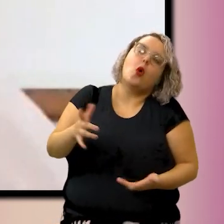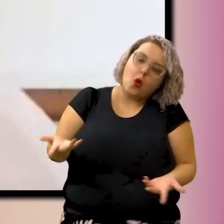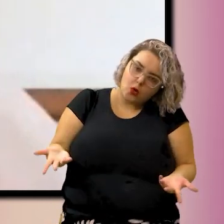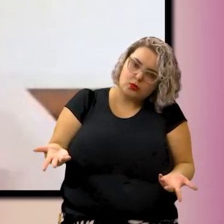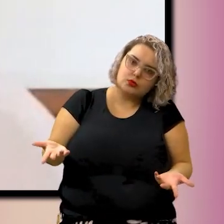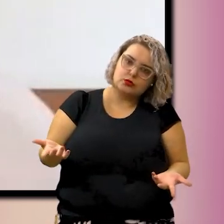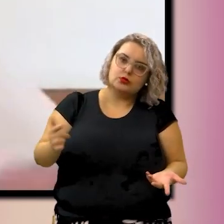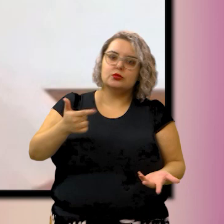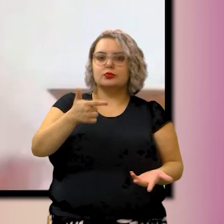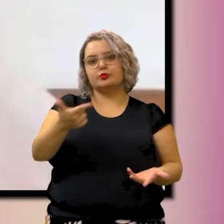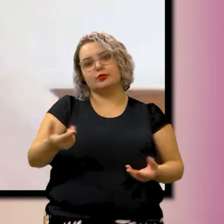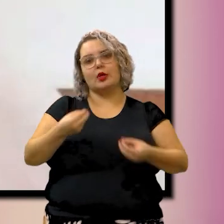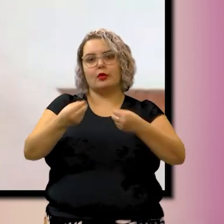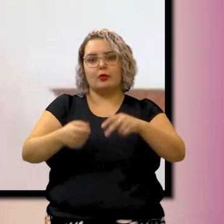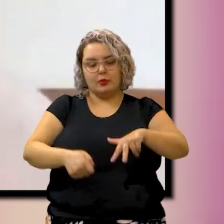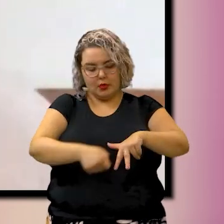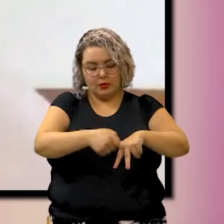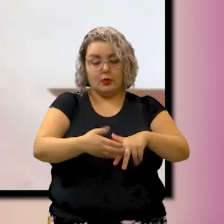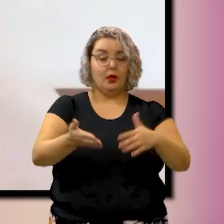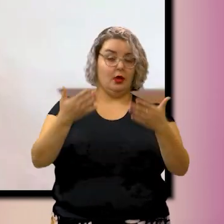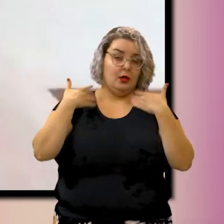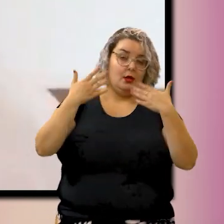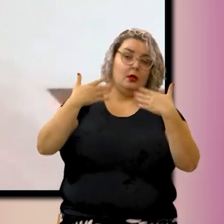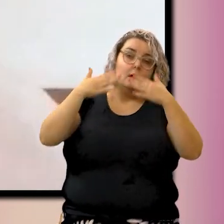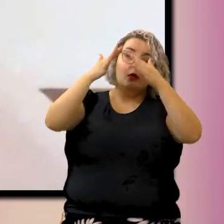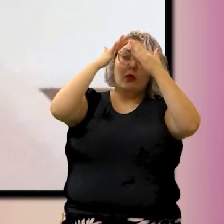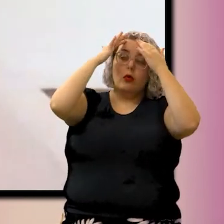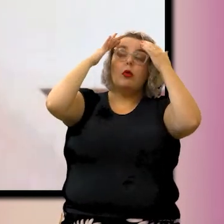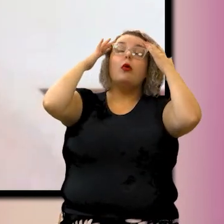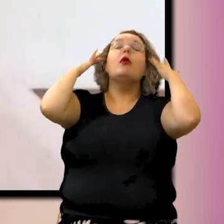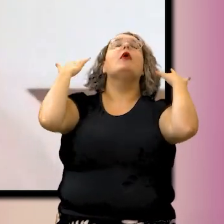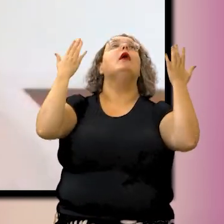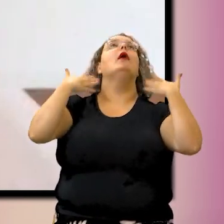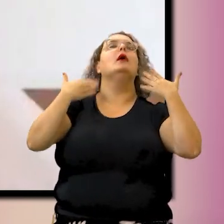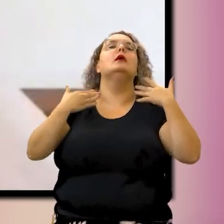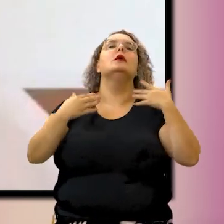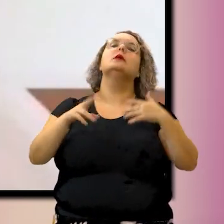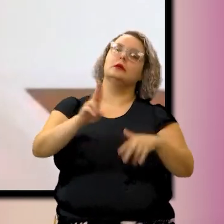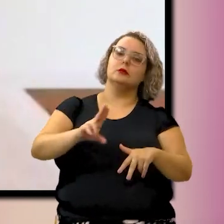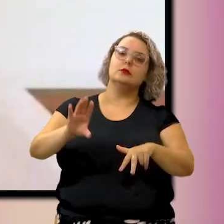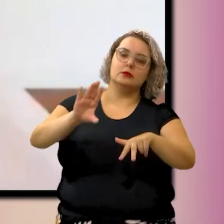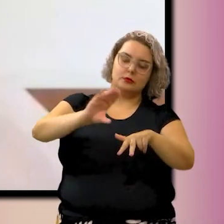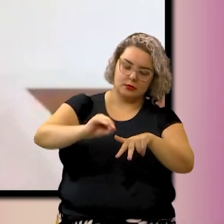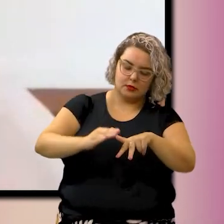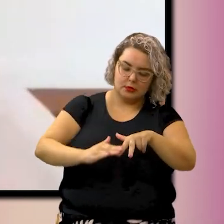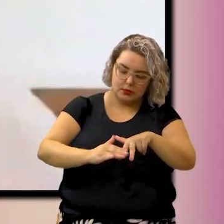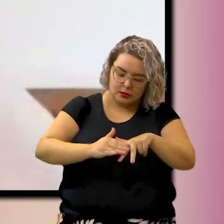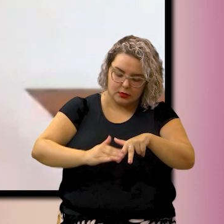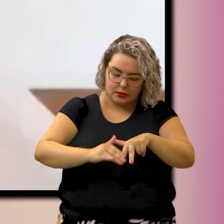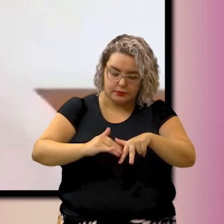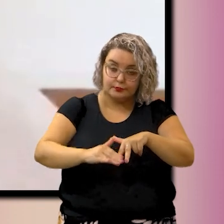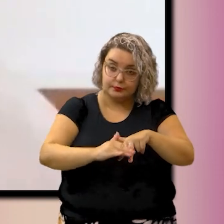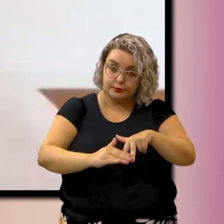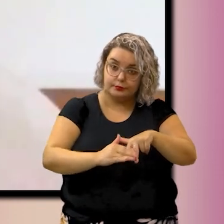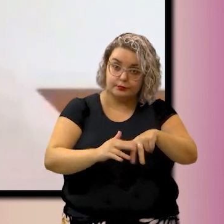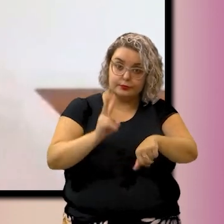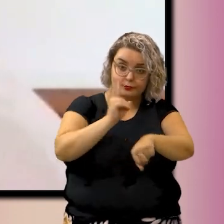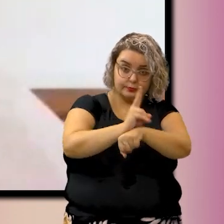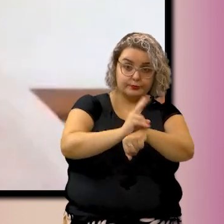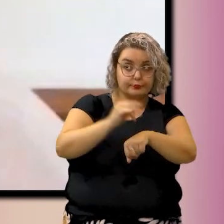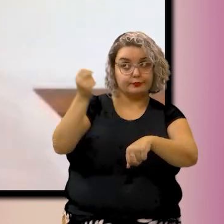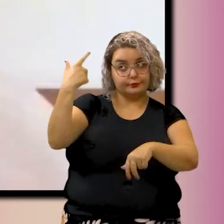E se, claro, às vezes não dá para usar uma calça, tá muito calor, pelo menos usa um protetor solar e reaplica